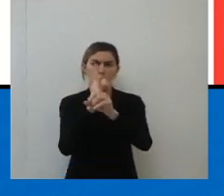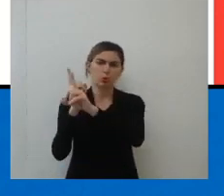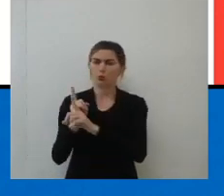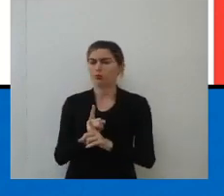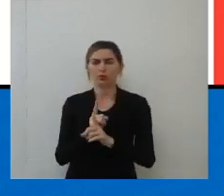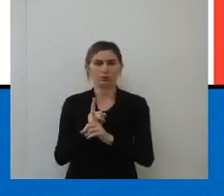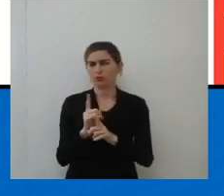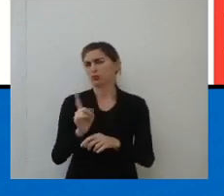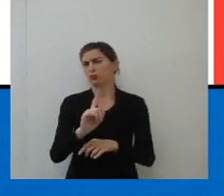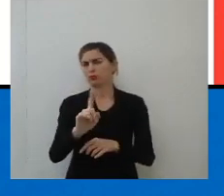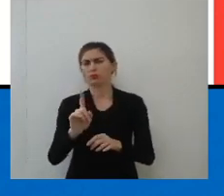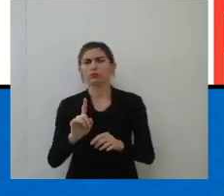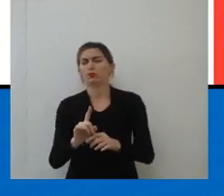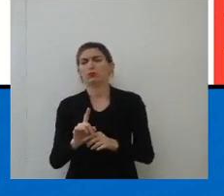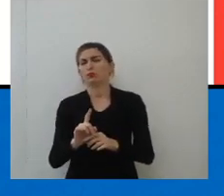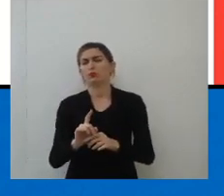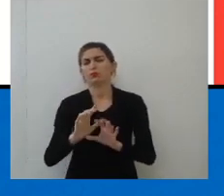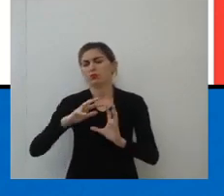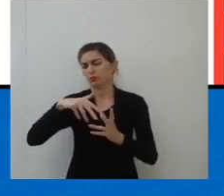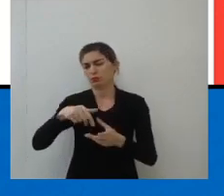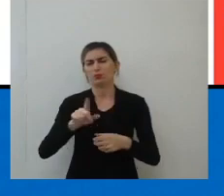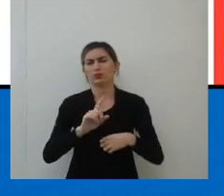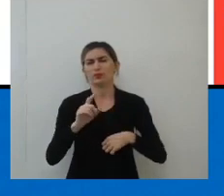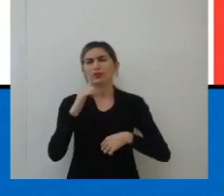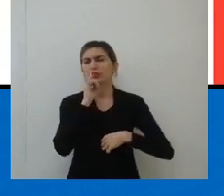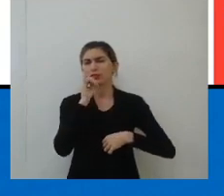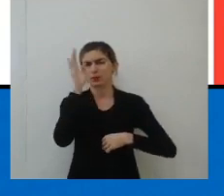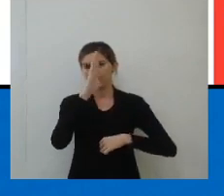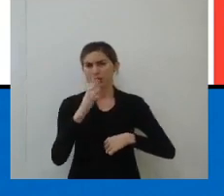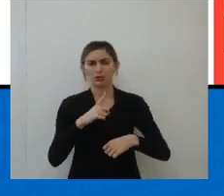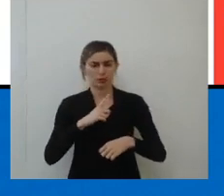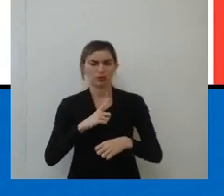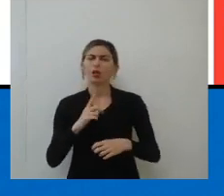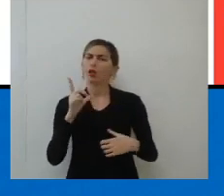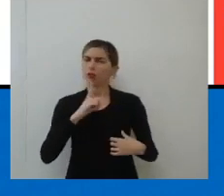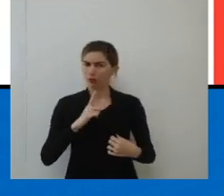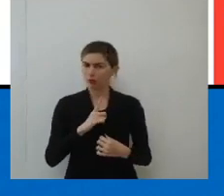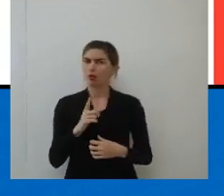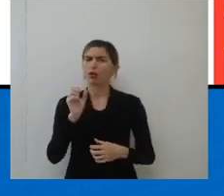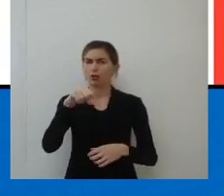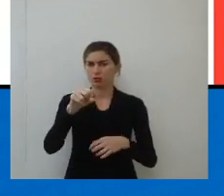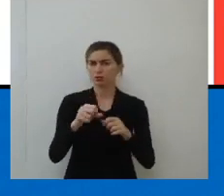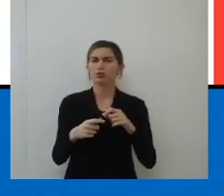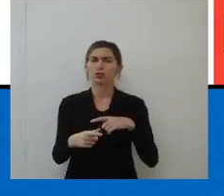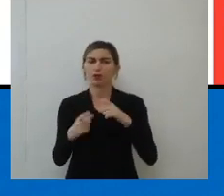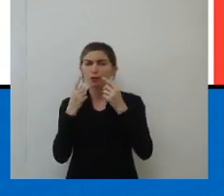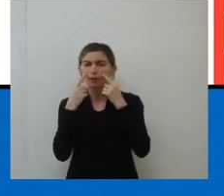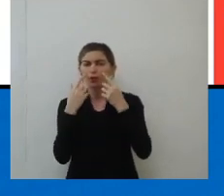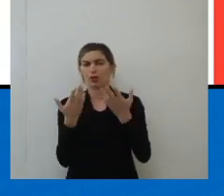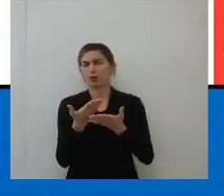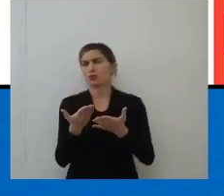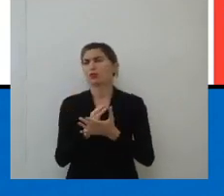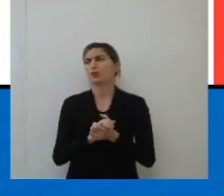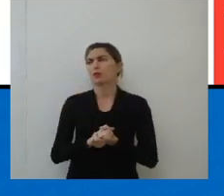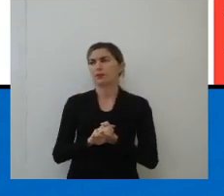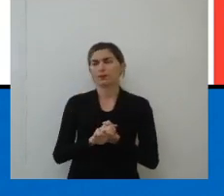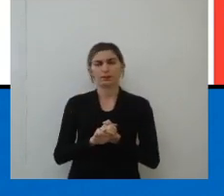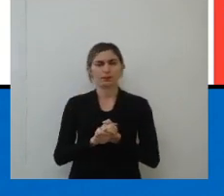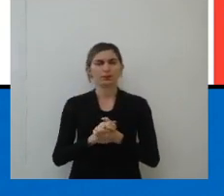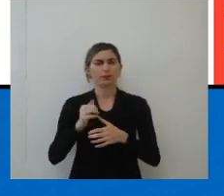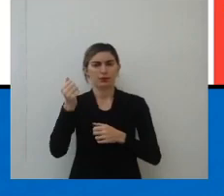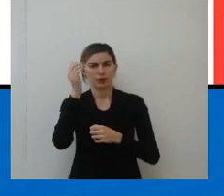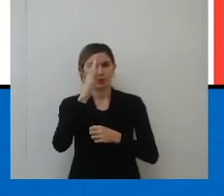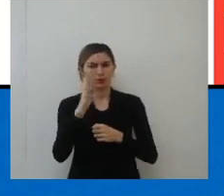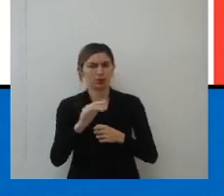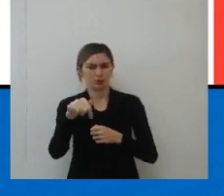difundida assim à torta e à direita no mundo. O Brasil tem? Tem. A gente vai dar uma olhadinha nela agora, tá? A